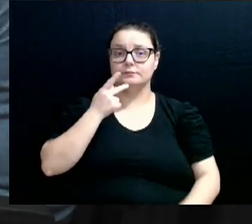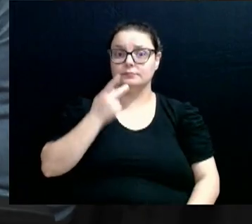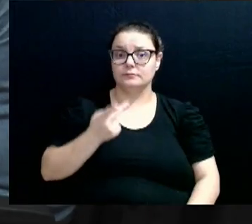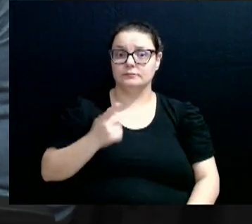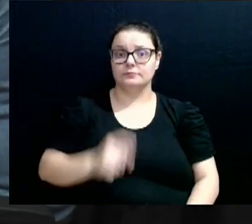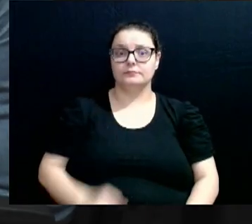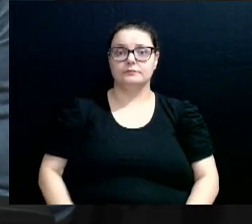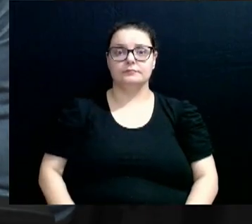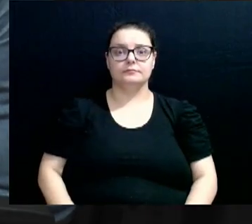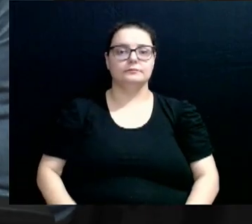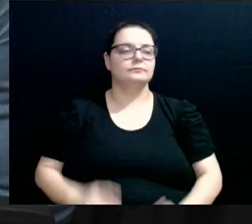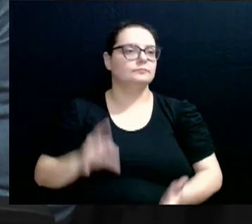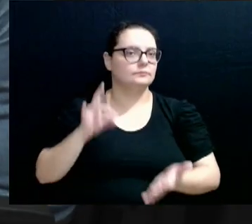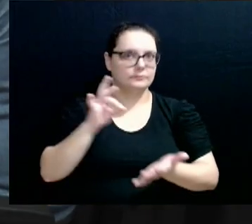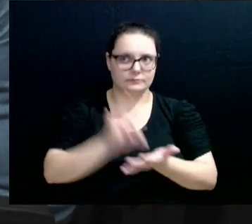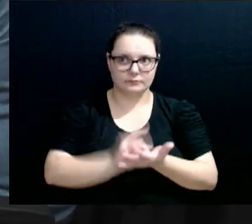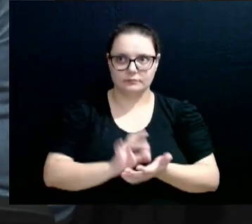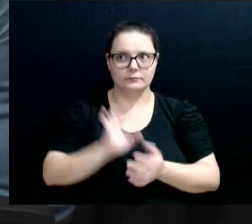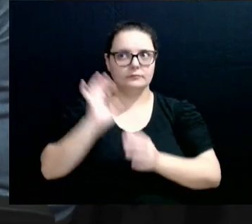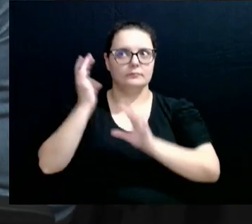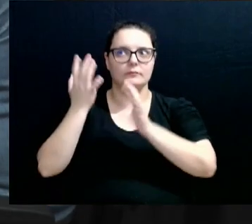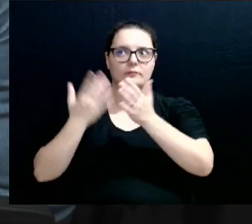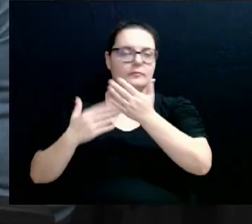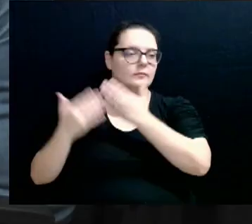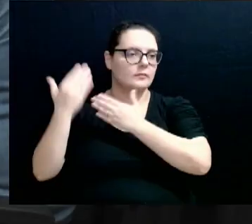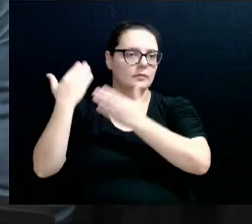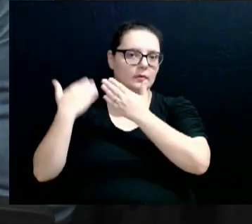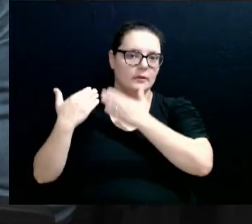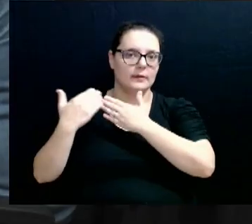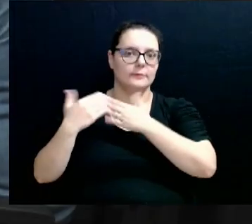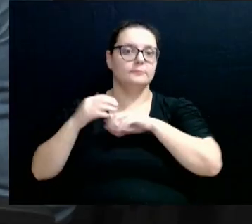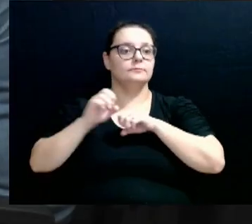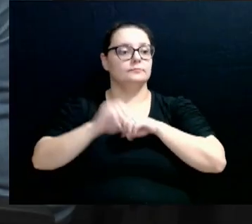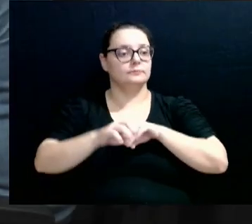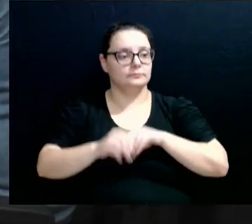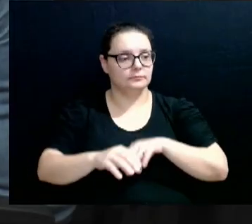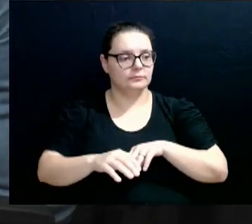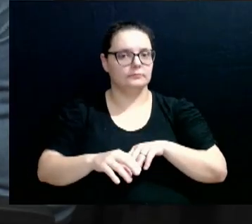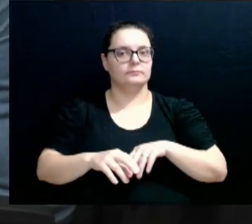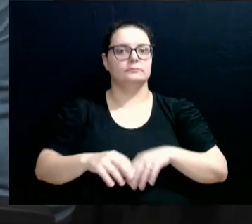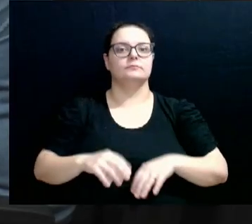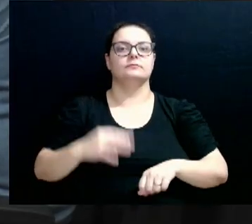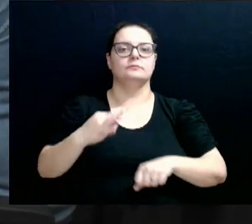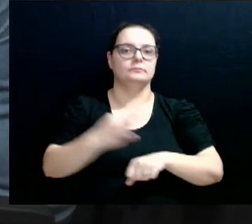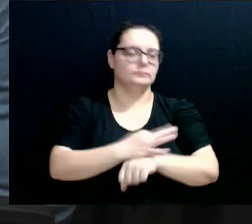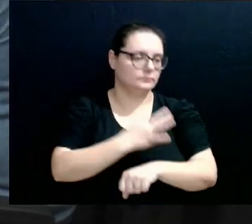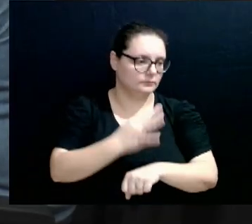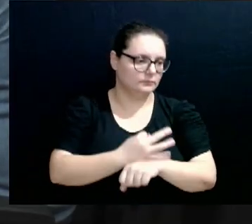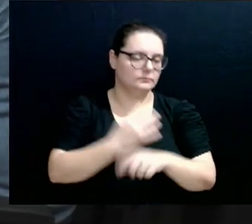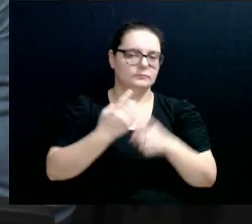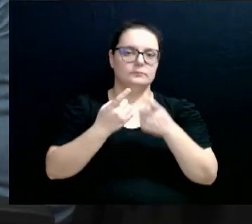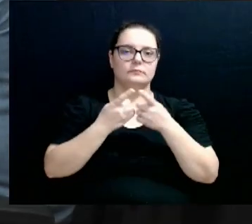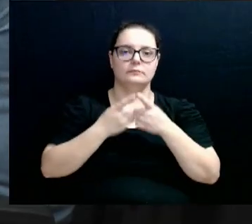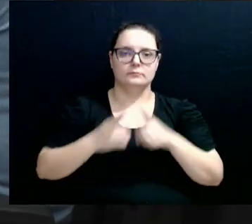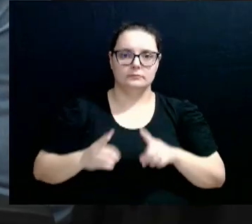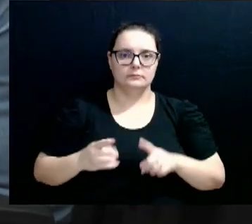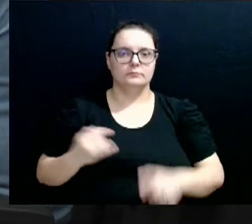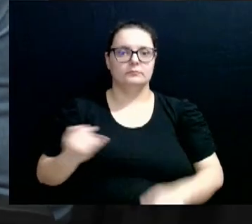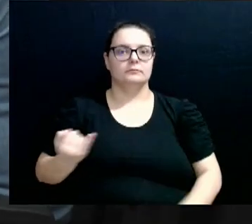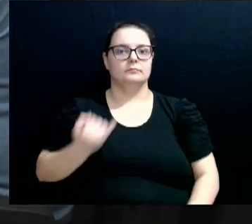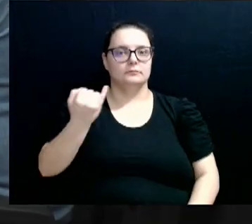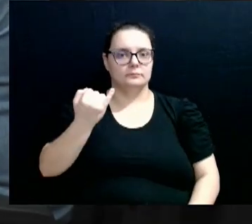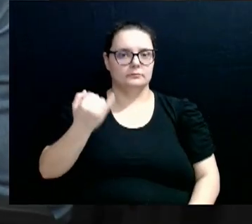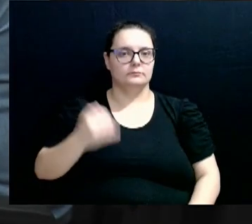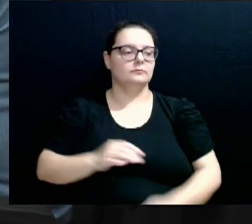ou acontecimentos que te ensinaram sobre resistência, sobre dignidade e importância da educação?